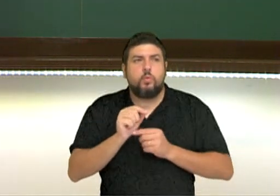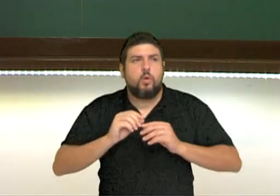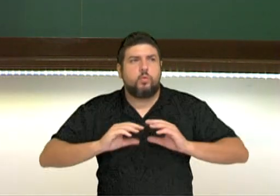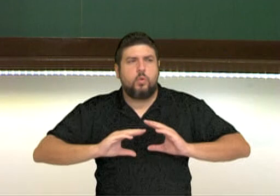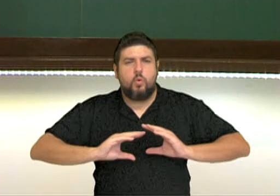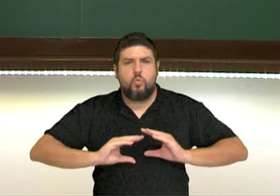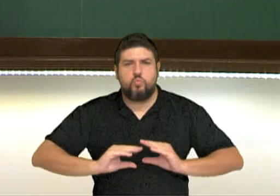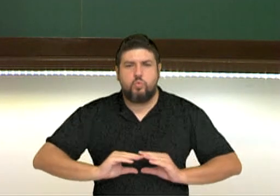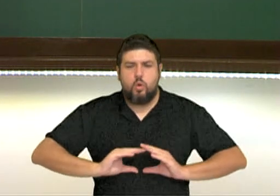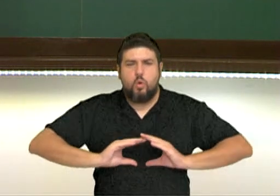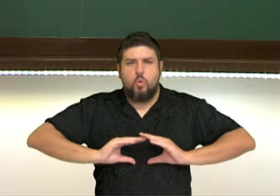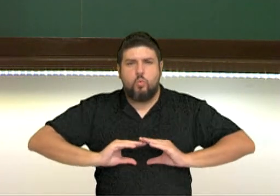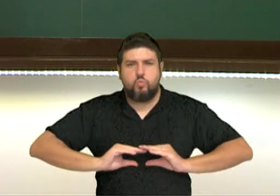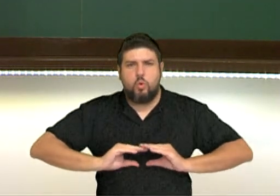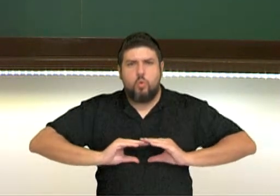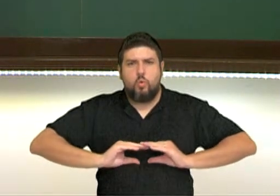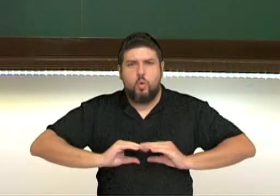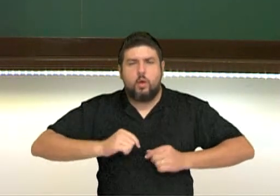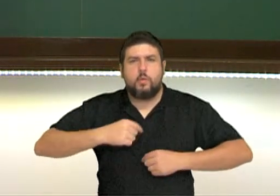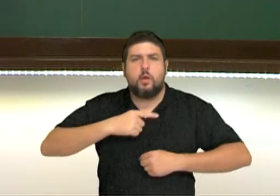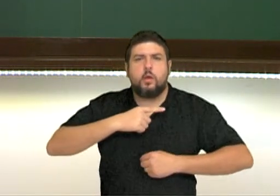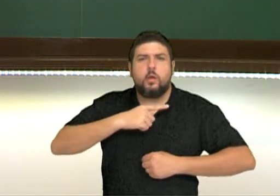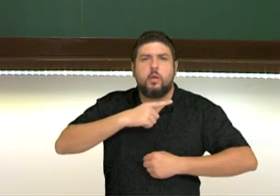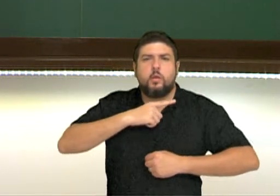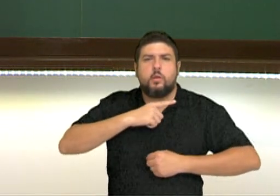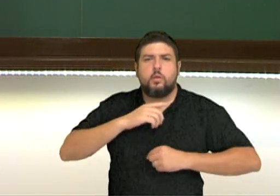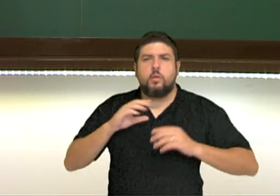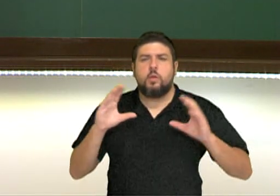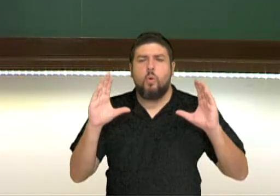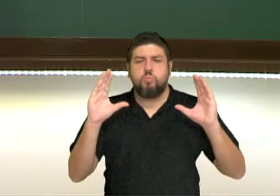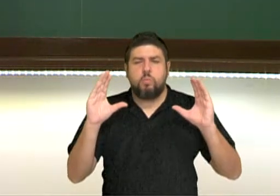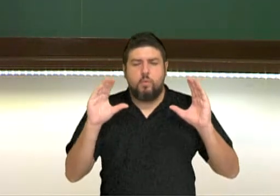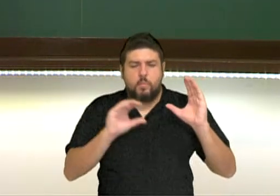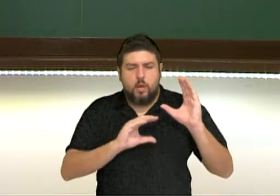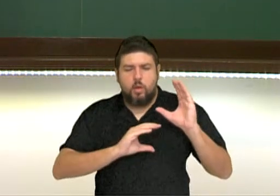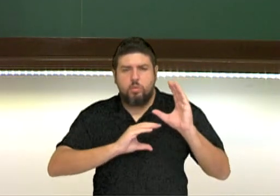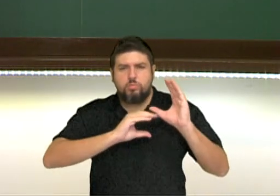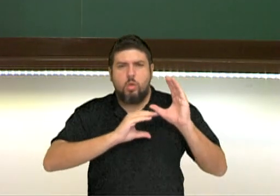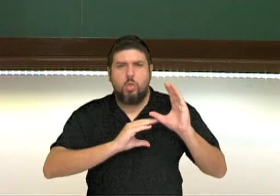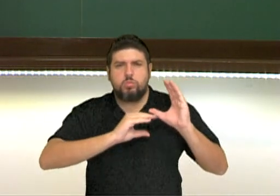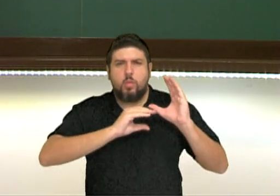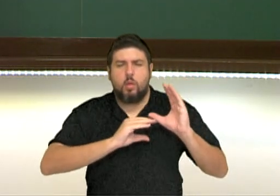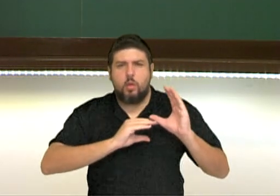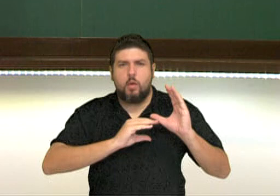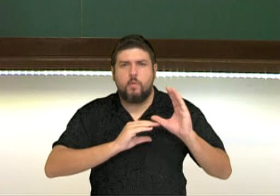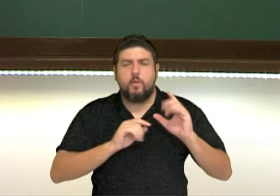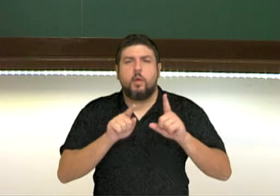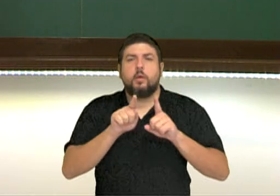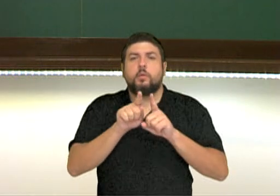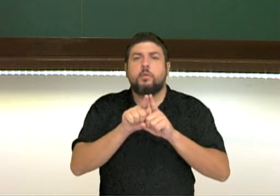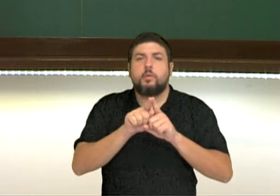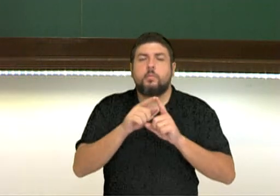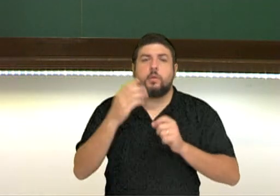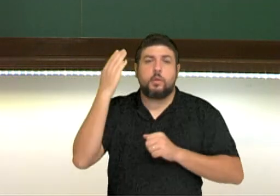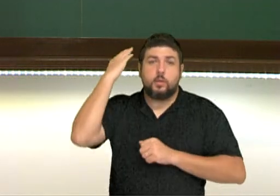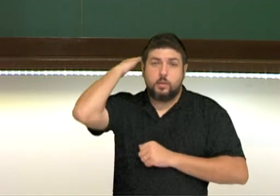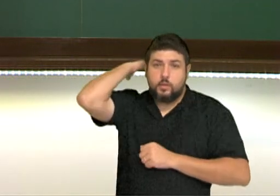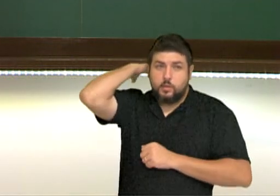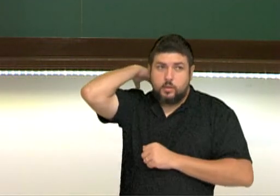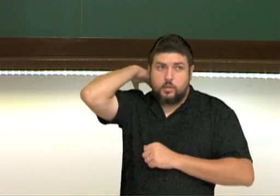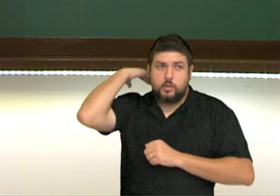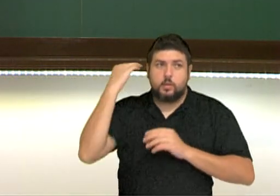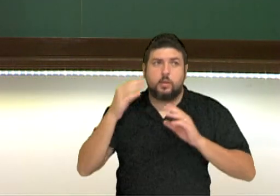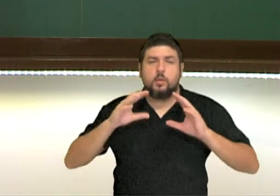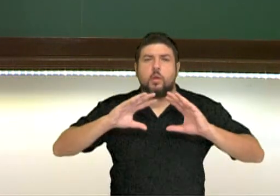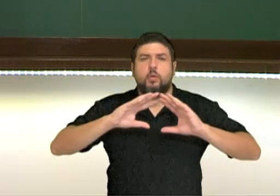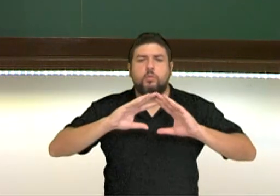diafragma, que é o músculo que nós temos embaixo dos pulmões, e os músculos intercostais, que o